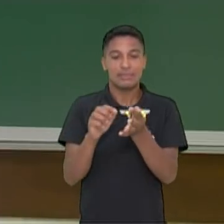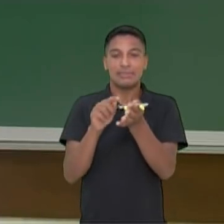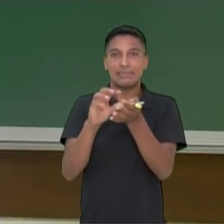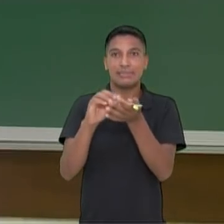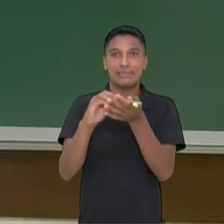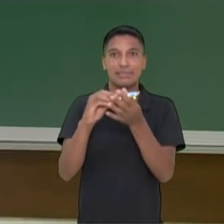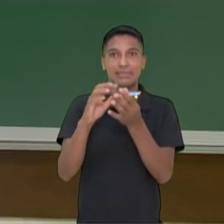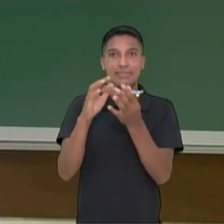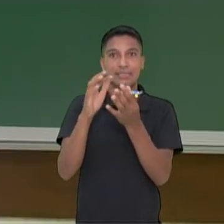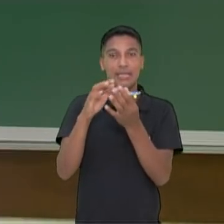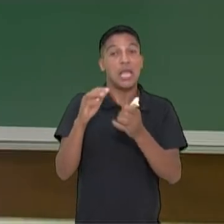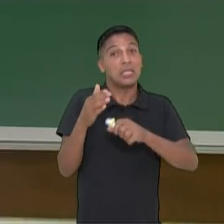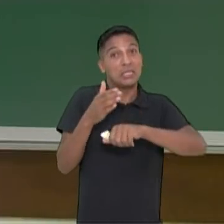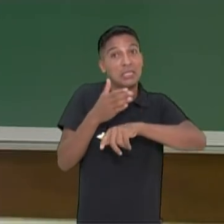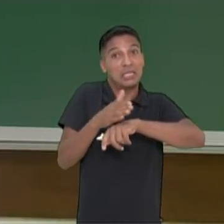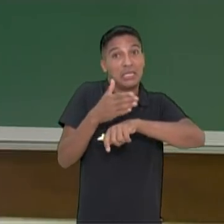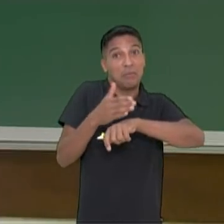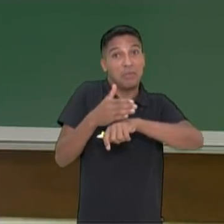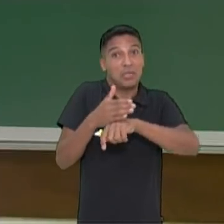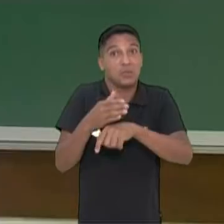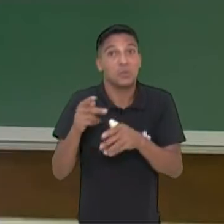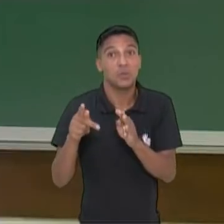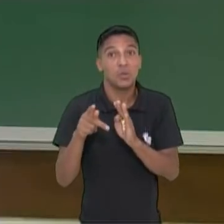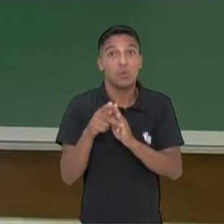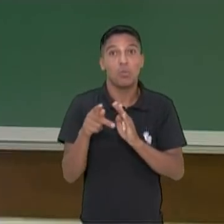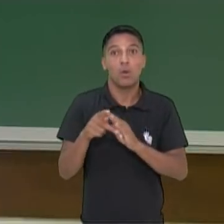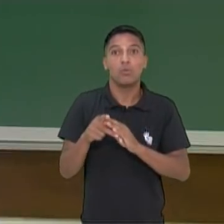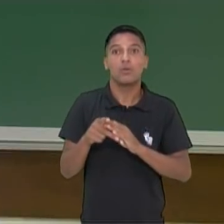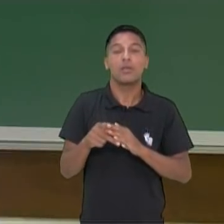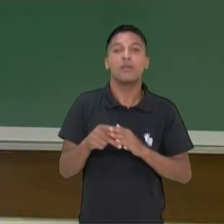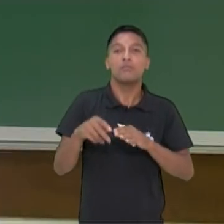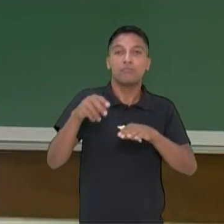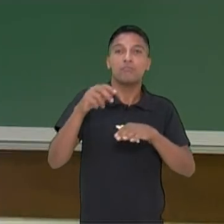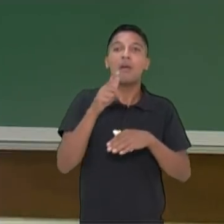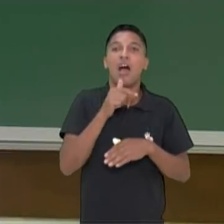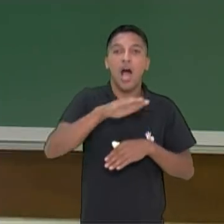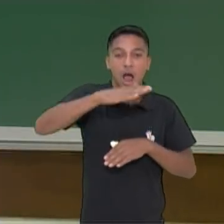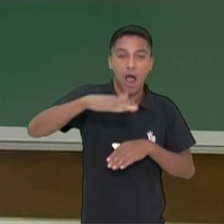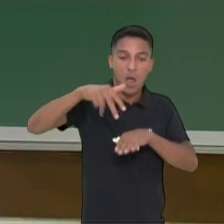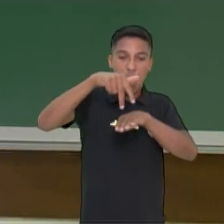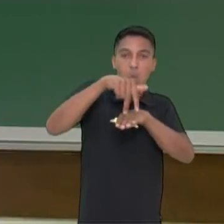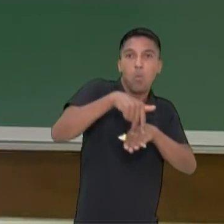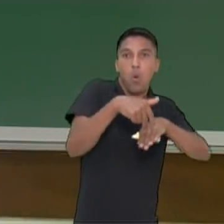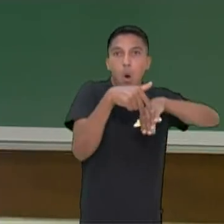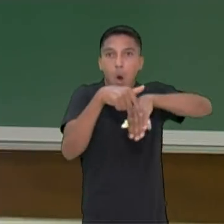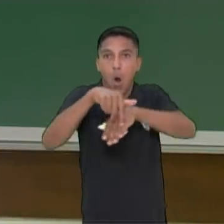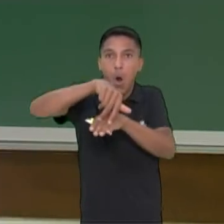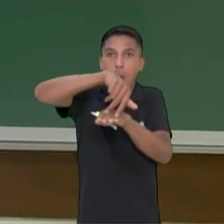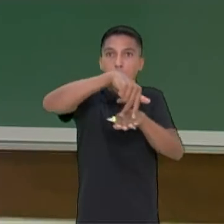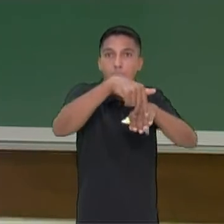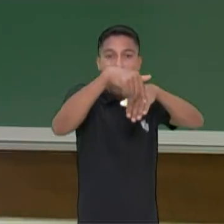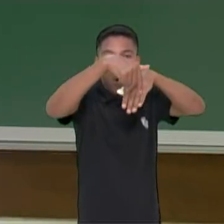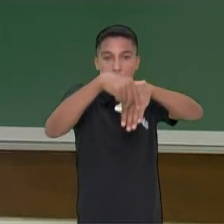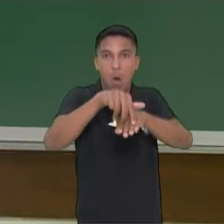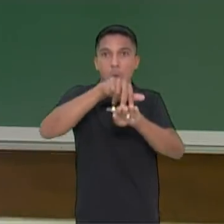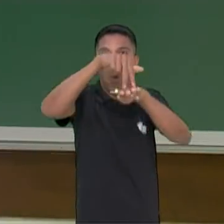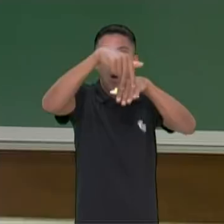mais contemporânea, mais moderna, né? Colocando o surgimento do skate lá por volta da década de 50,